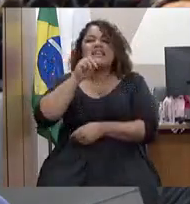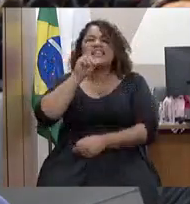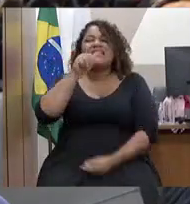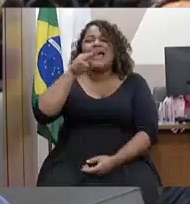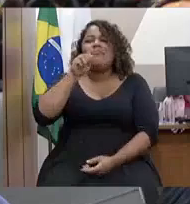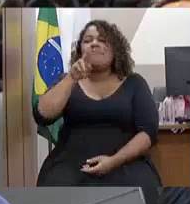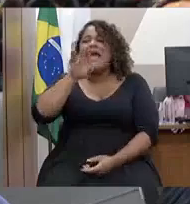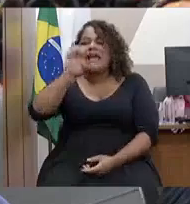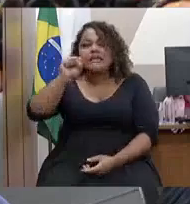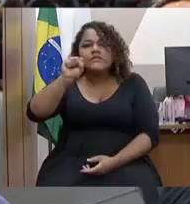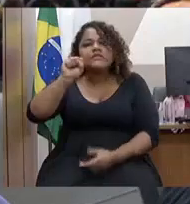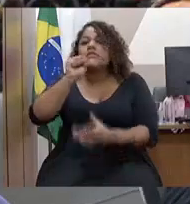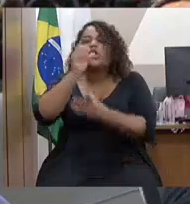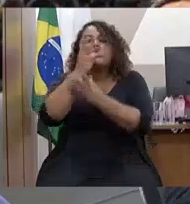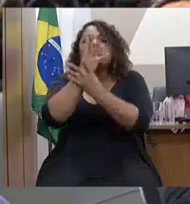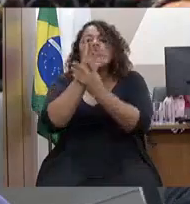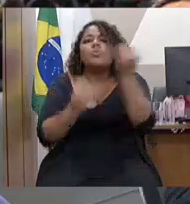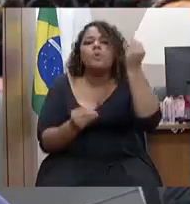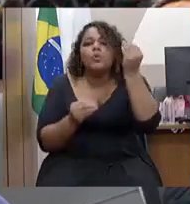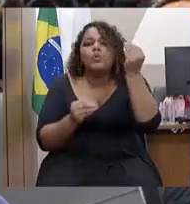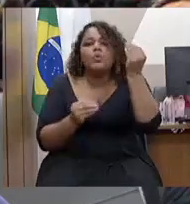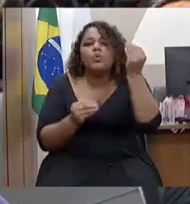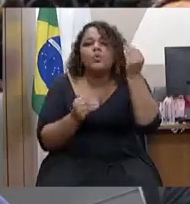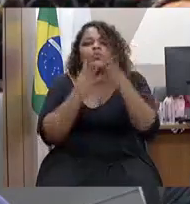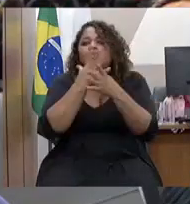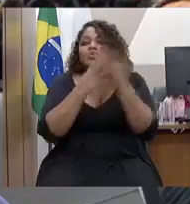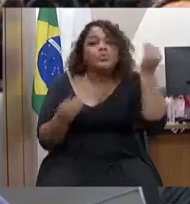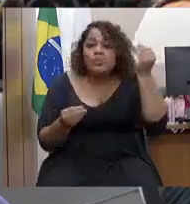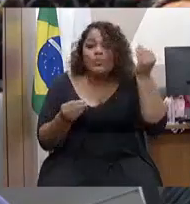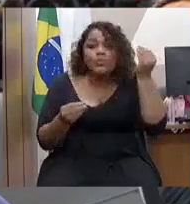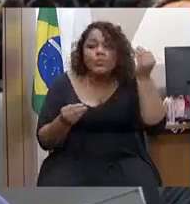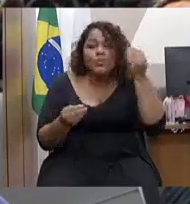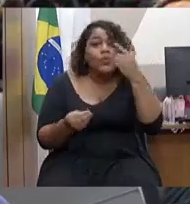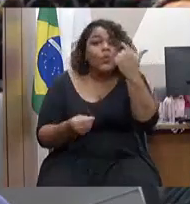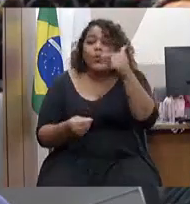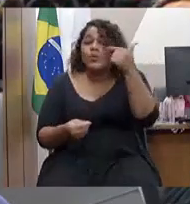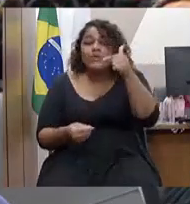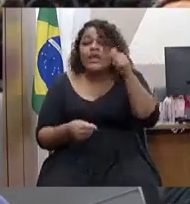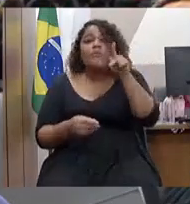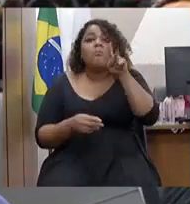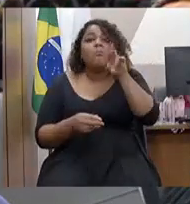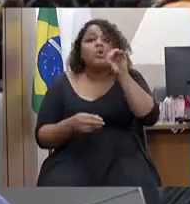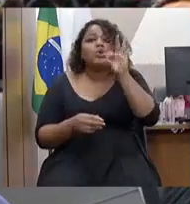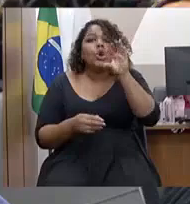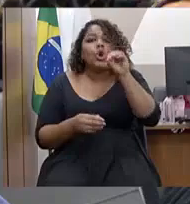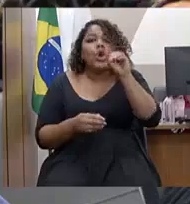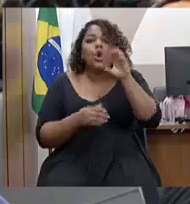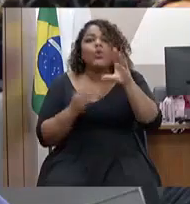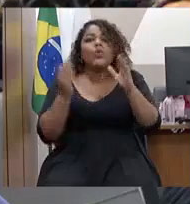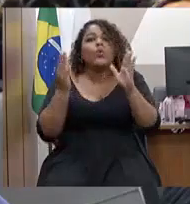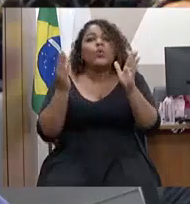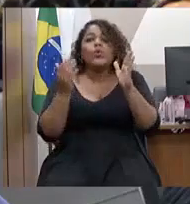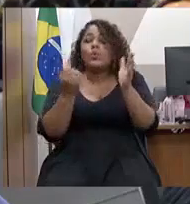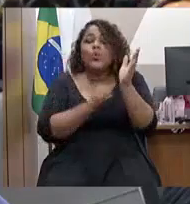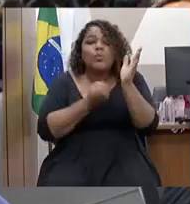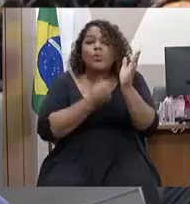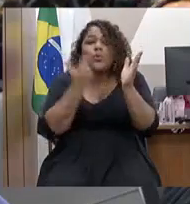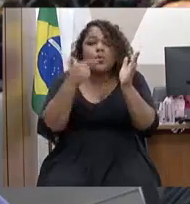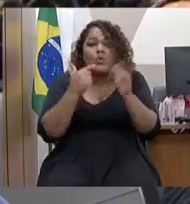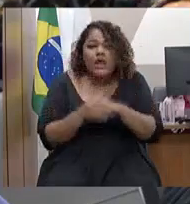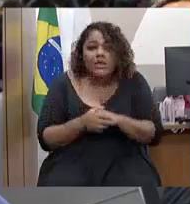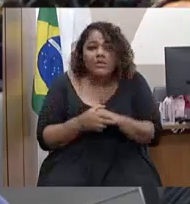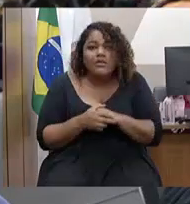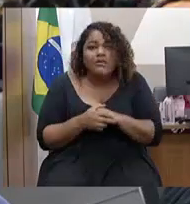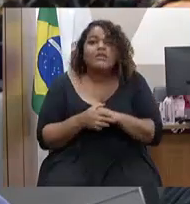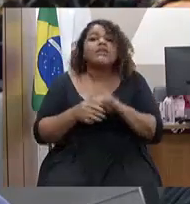não tem nem protocolo então objetivamente o crime continua e